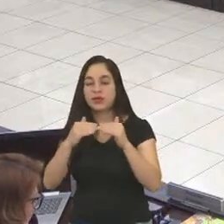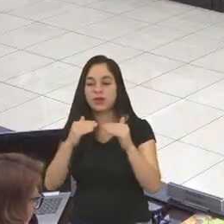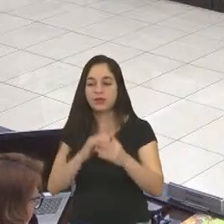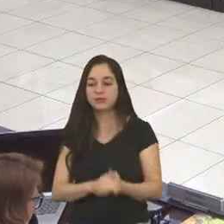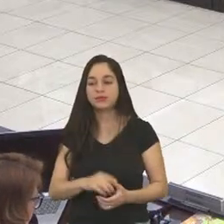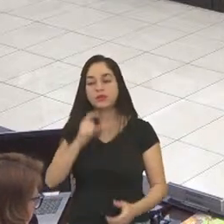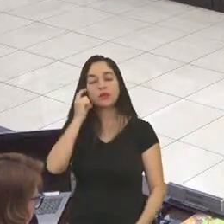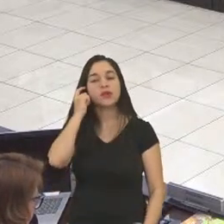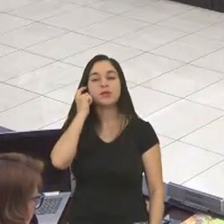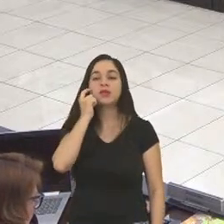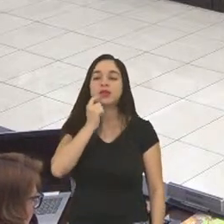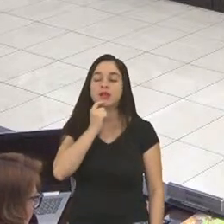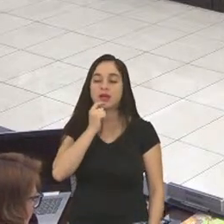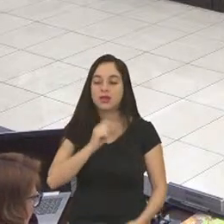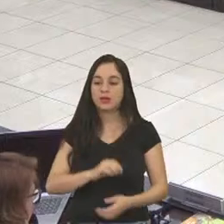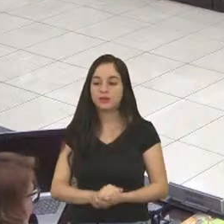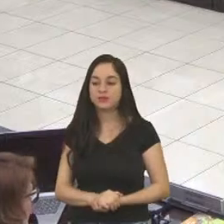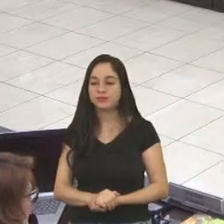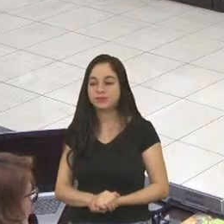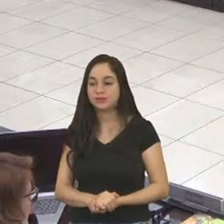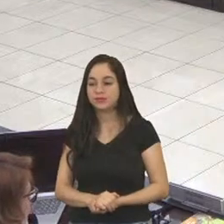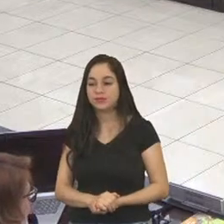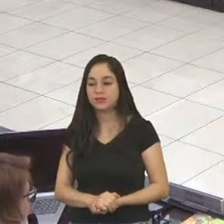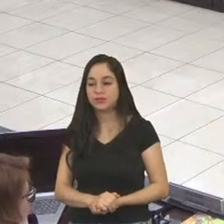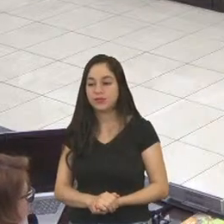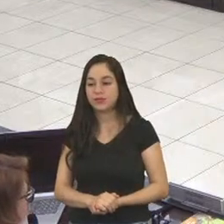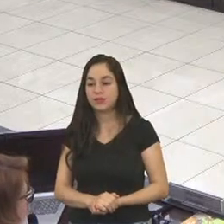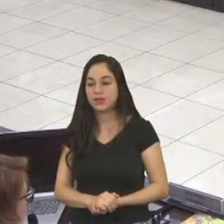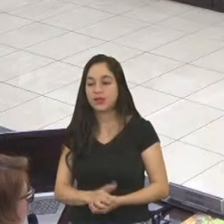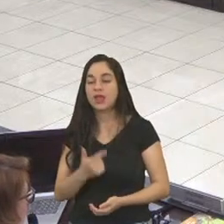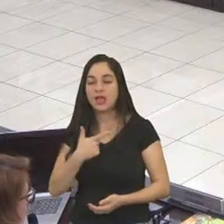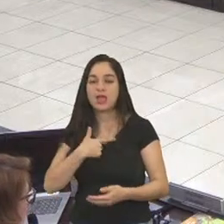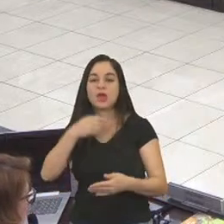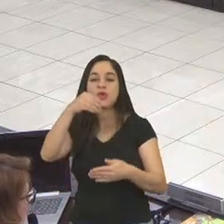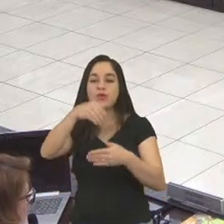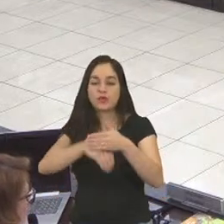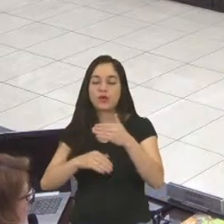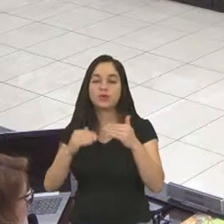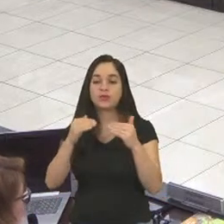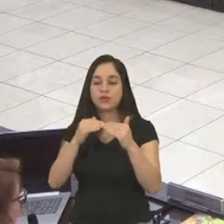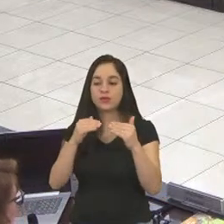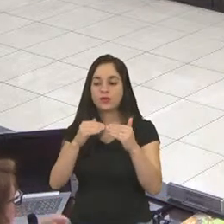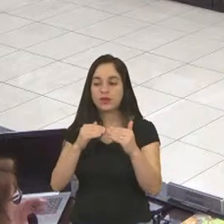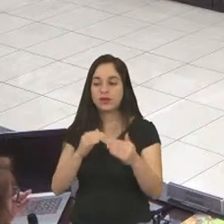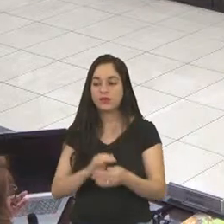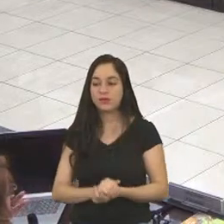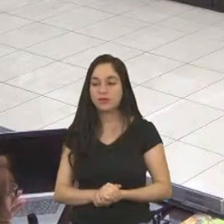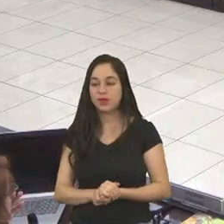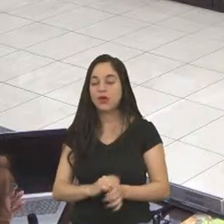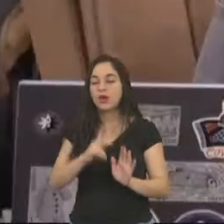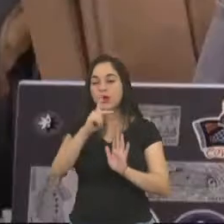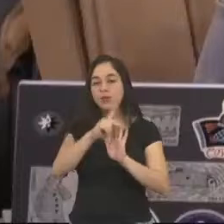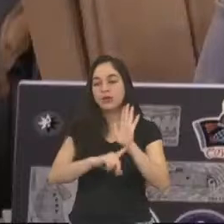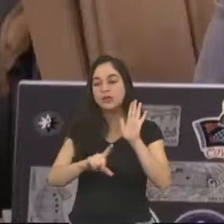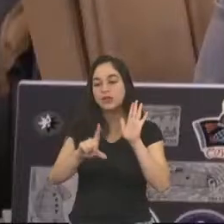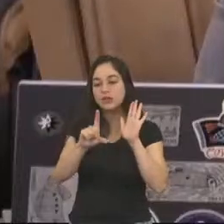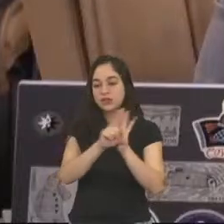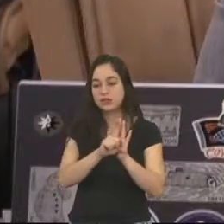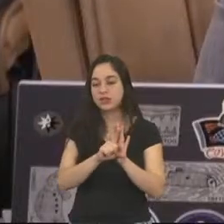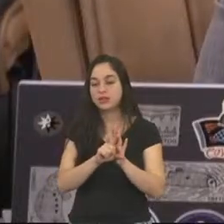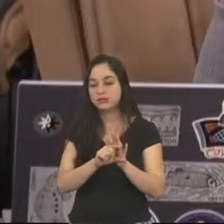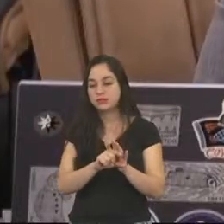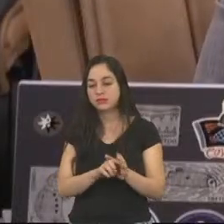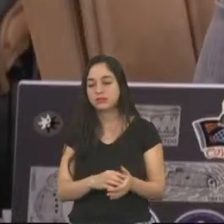Gabriel Belém? Senhora secretária, eu voto favorável, obviamente. Esse é um projeto de lei que garante serviços essenciais